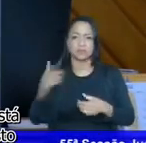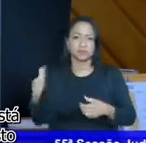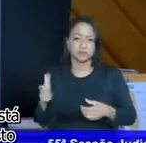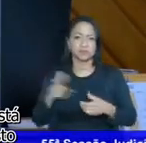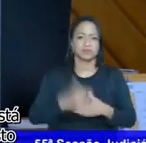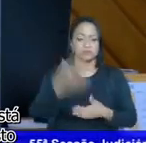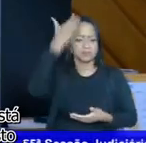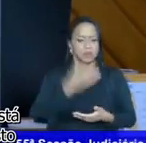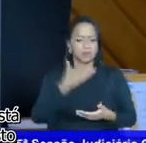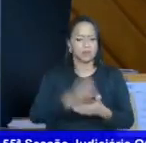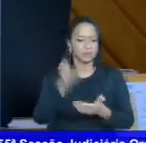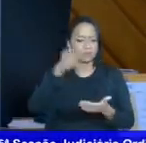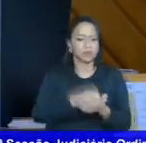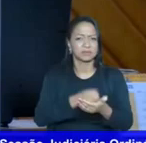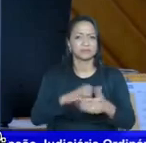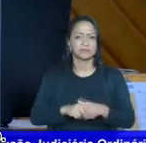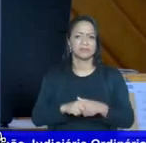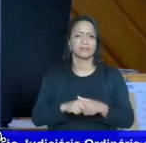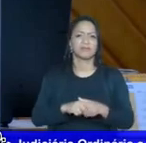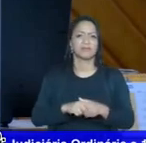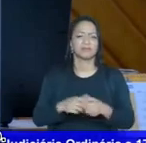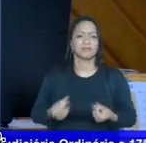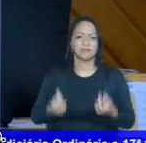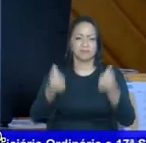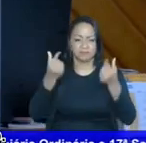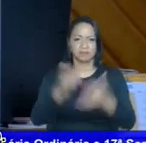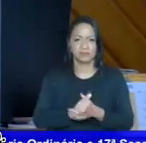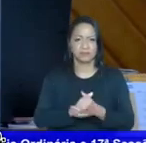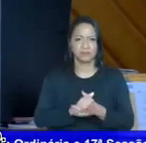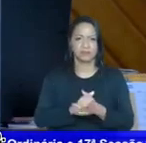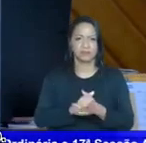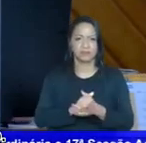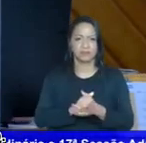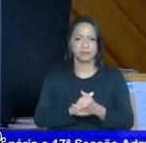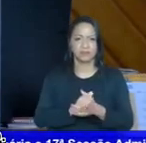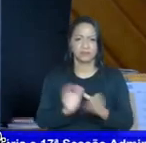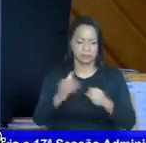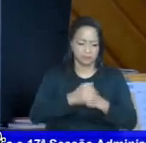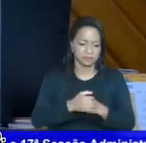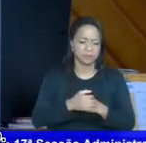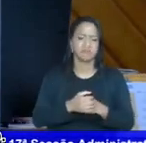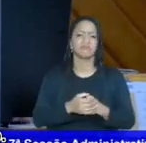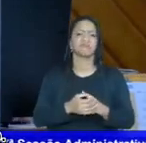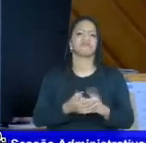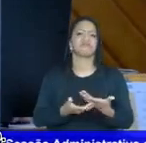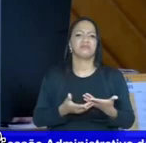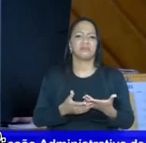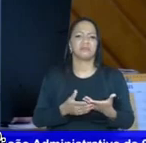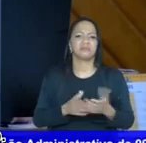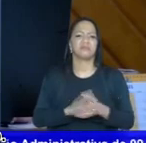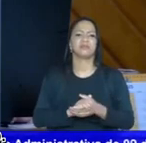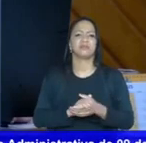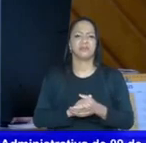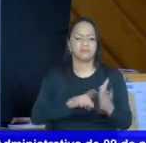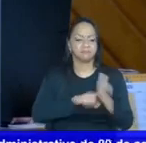tem comprovação do gasto. A trilha do dinheiro foi rompida. Essa omissão proposital impede a efetiva